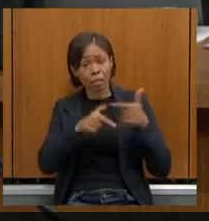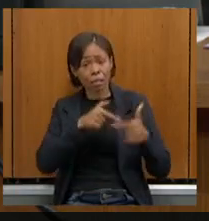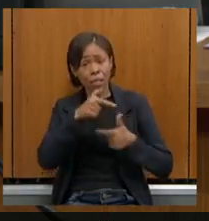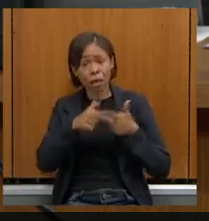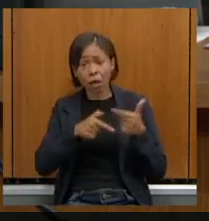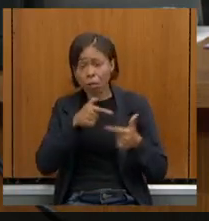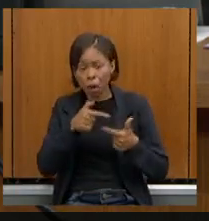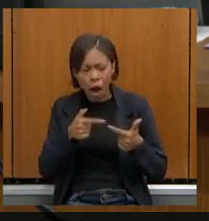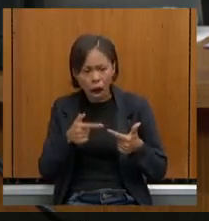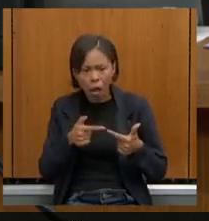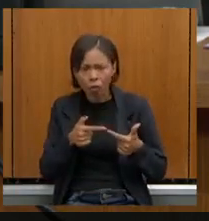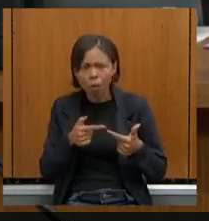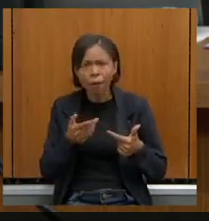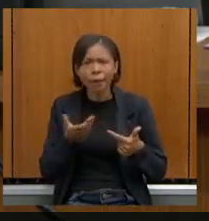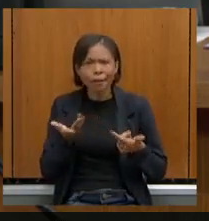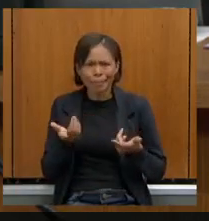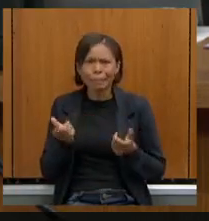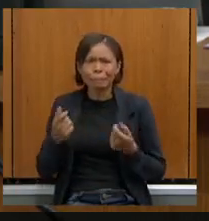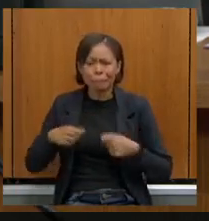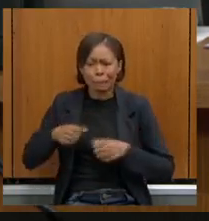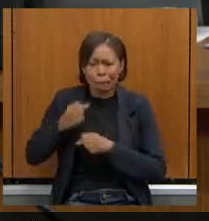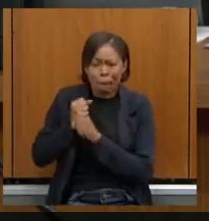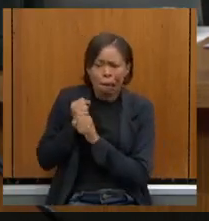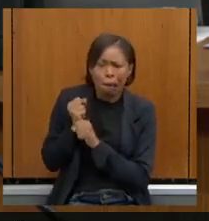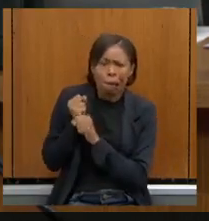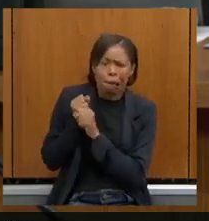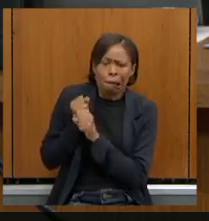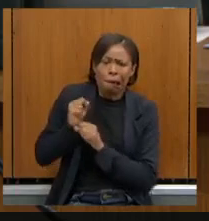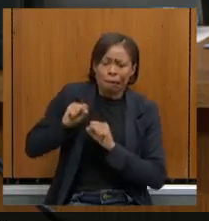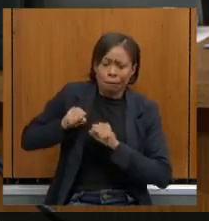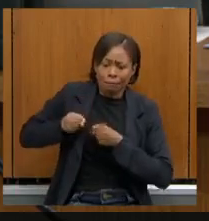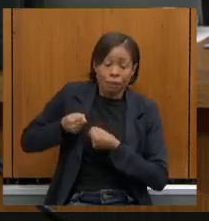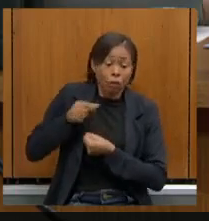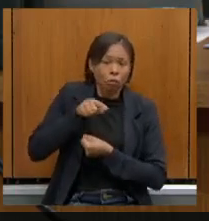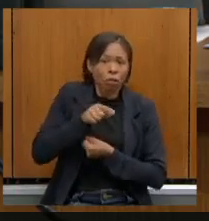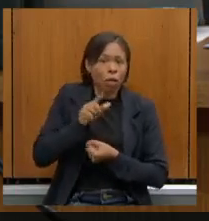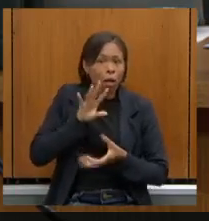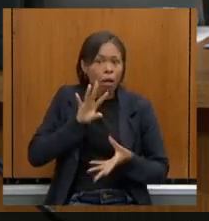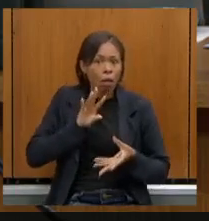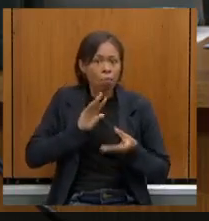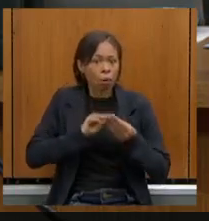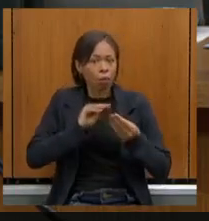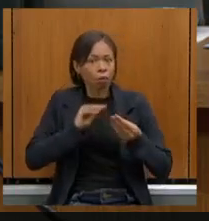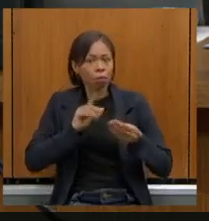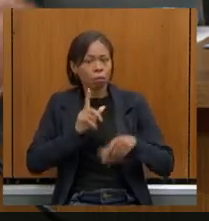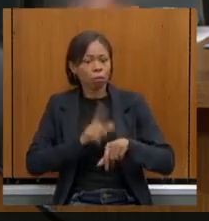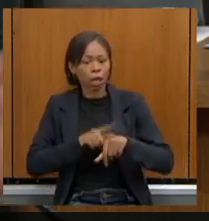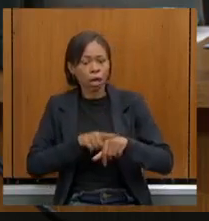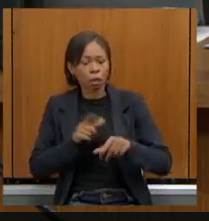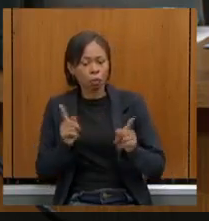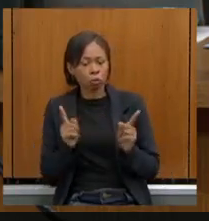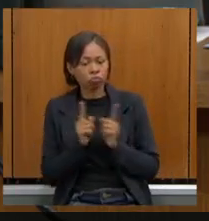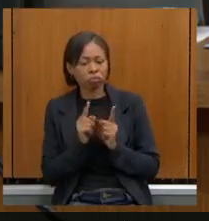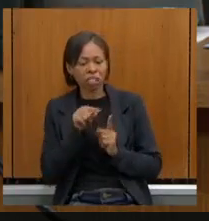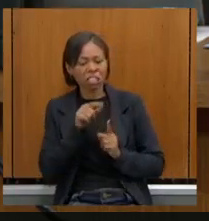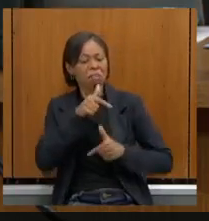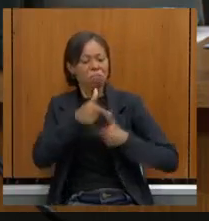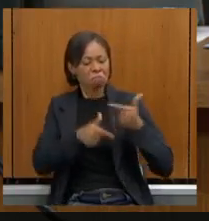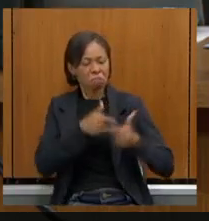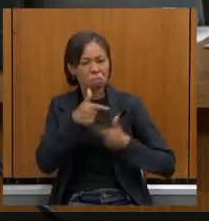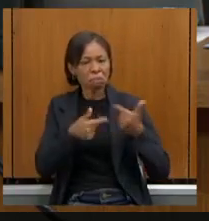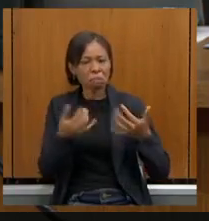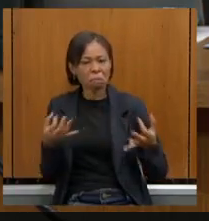anos e anos de esforço e você está conseguindo fazer em um tempo recorde, isso demonstra não só no seu belíssimo